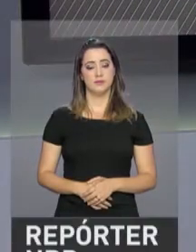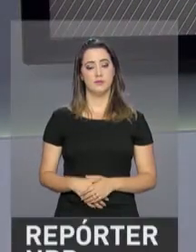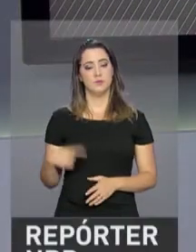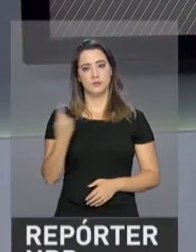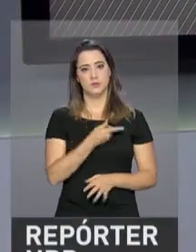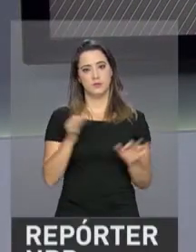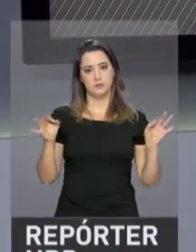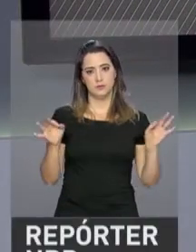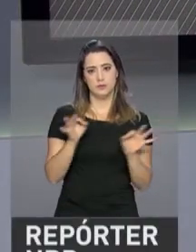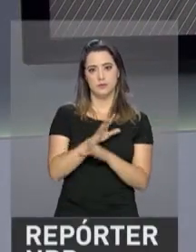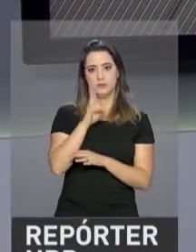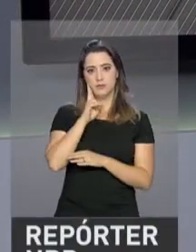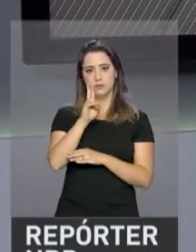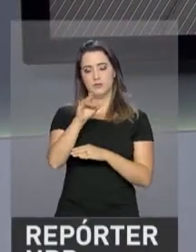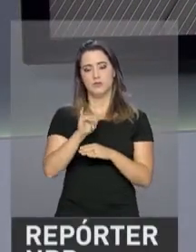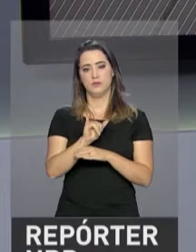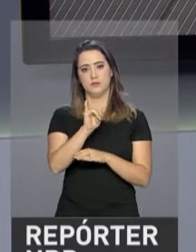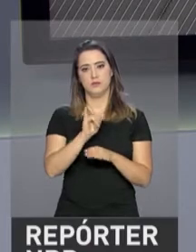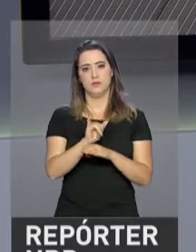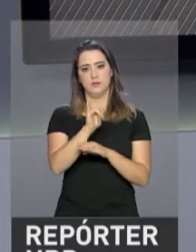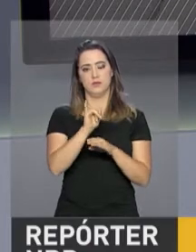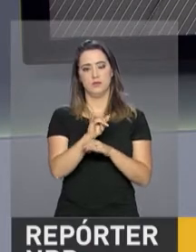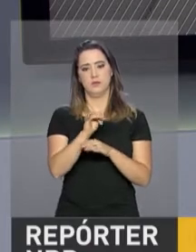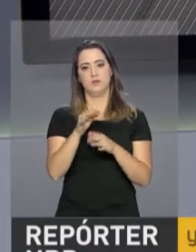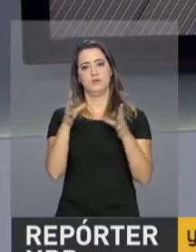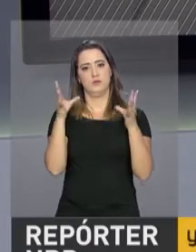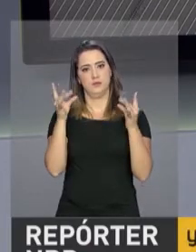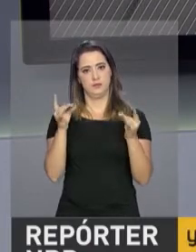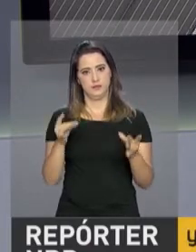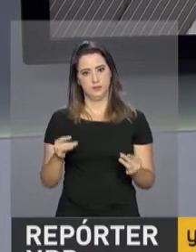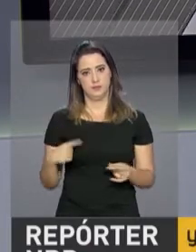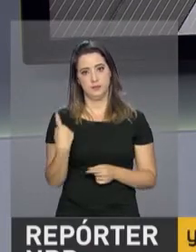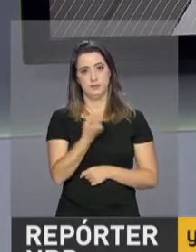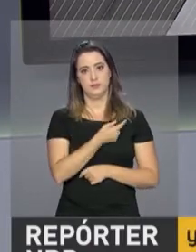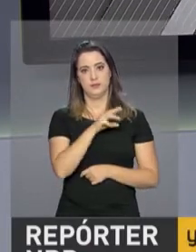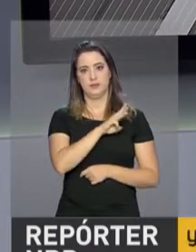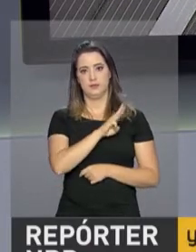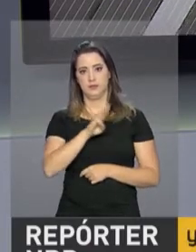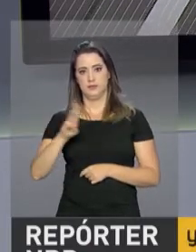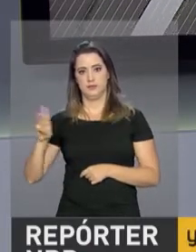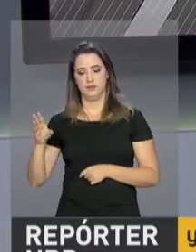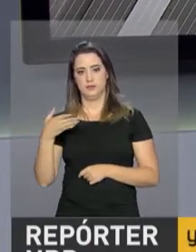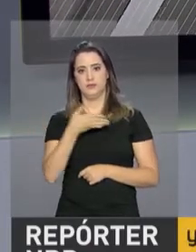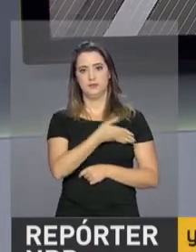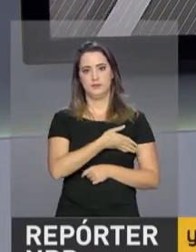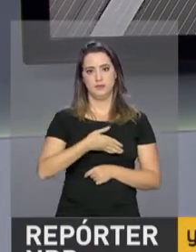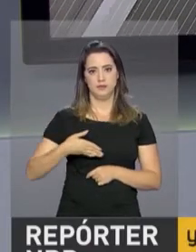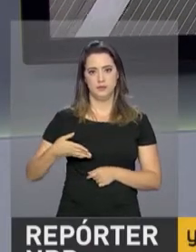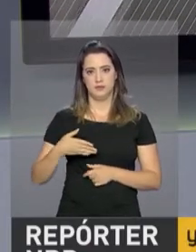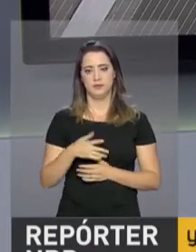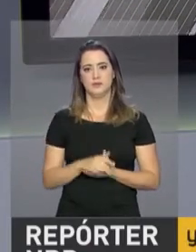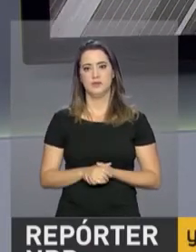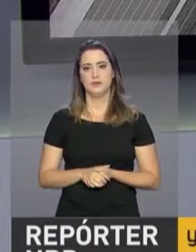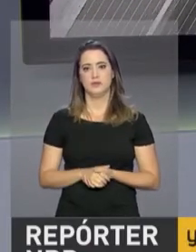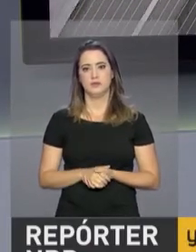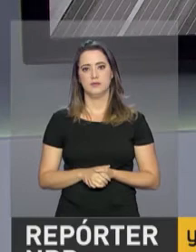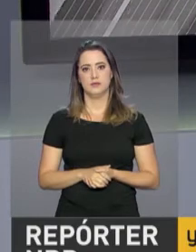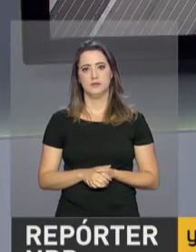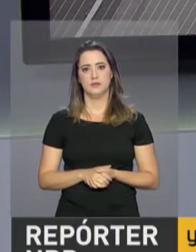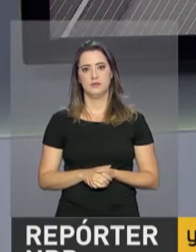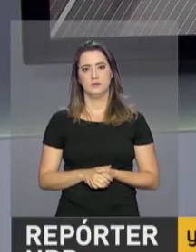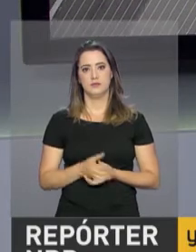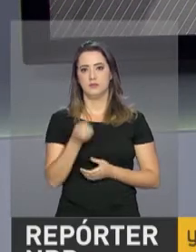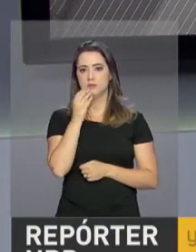Nós ficamos por aqui. Você pode rever as reportagens no YouTube e toda a nossa programação também está na página da NBR na